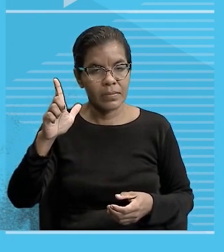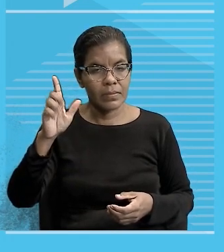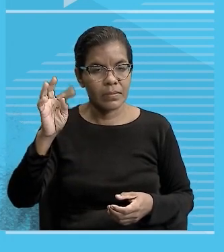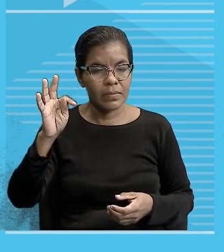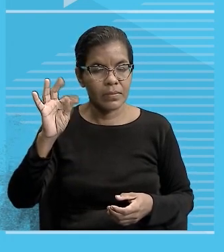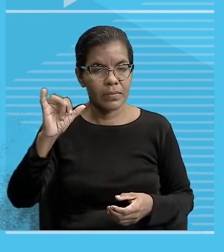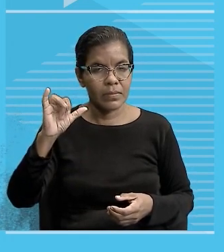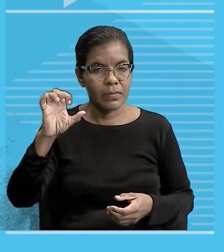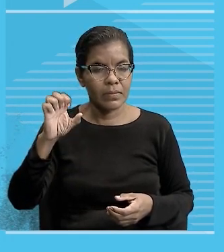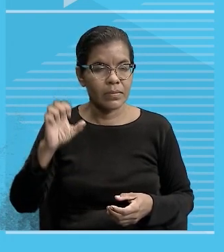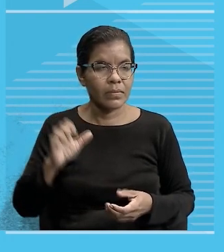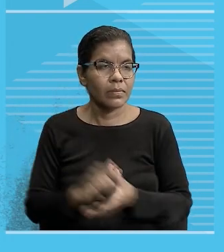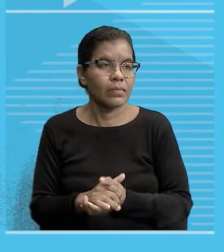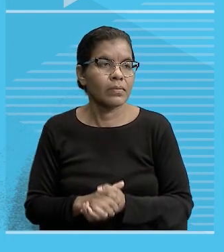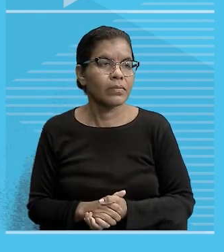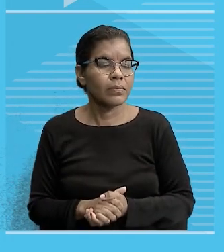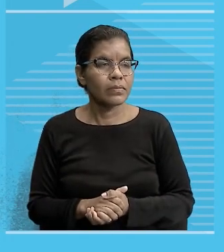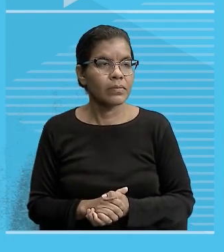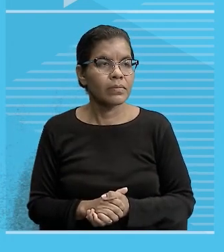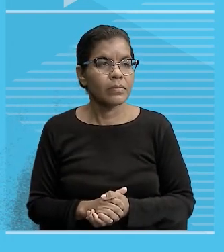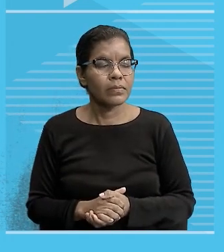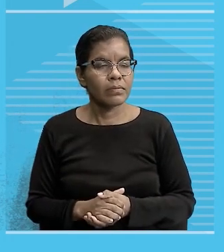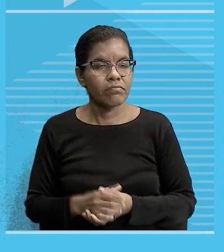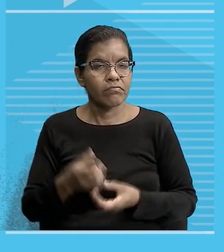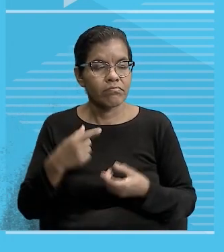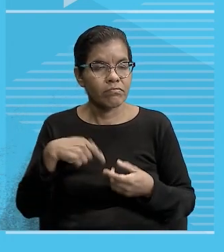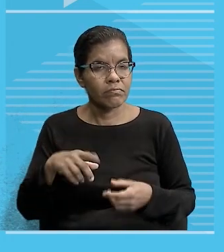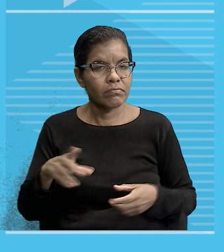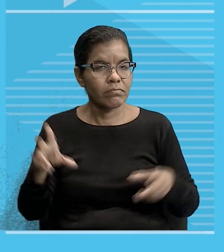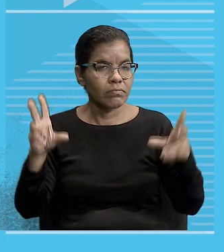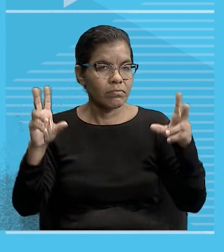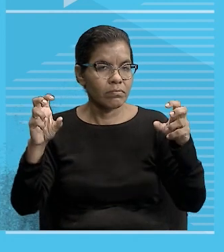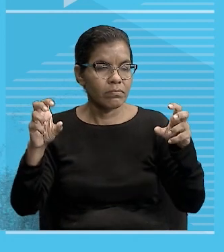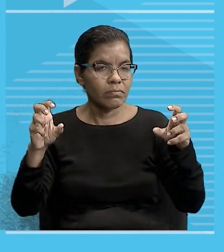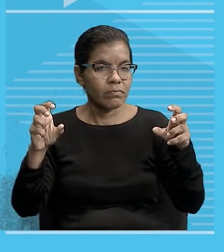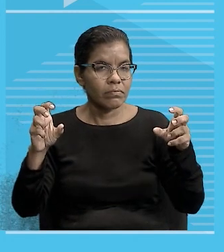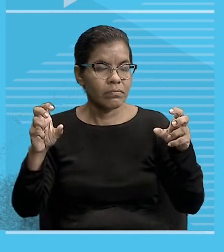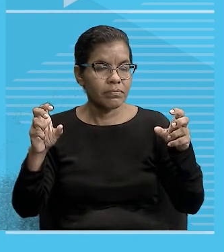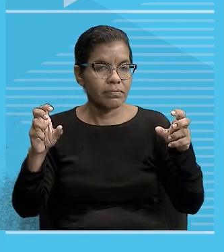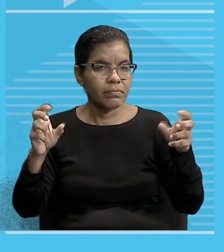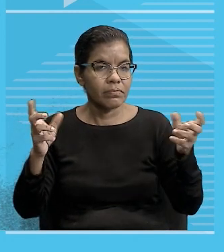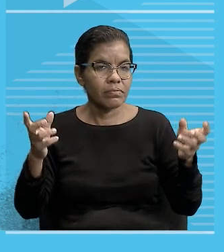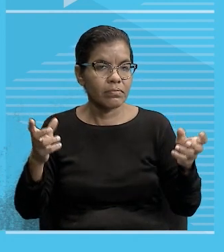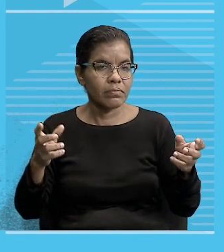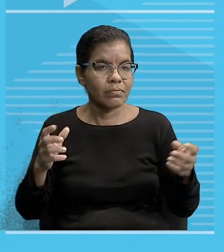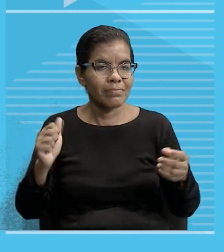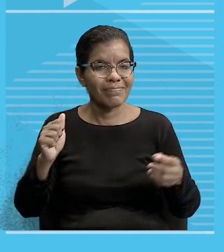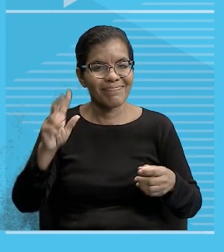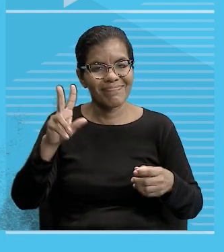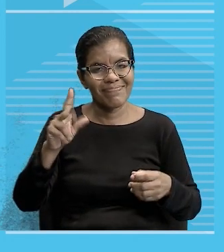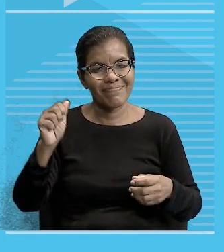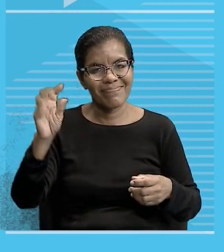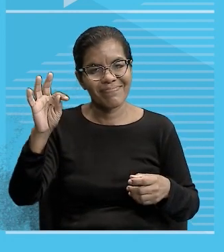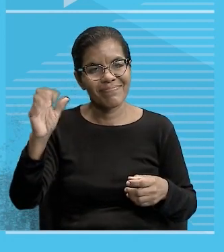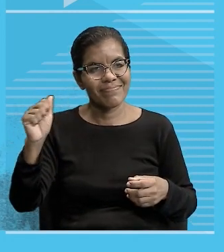nunca ouvi falar professor na selfie é seu tipo Avatar